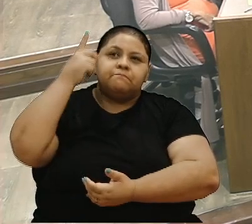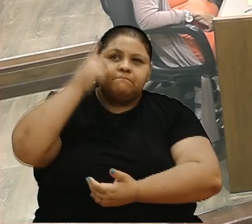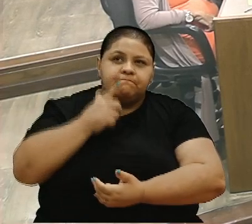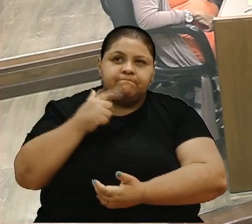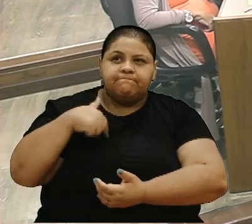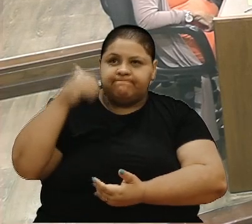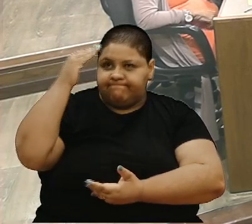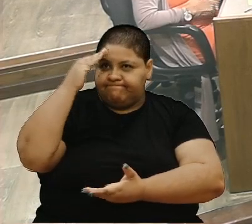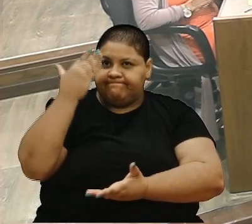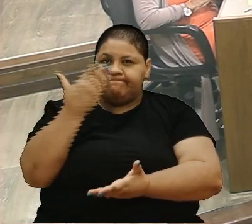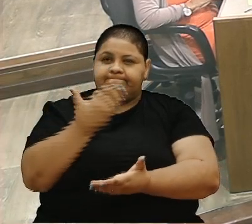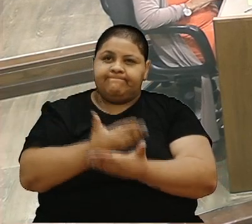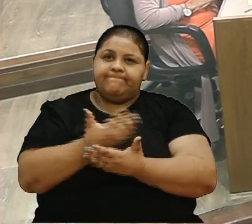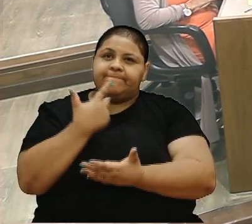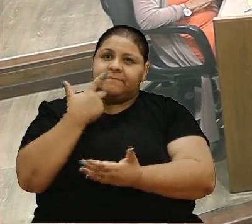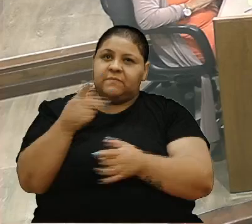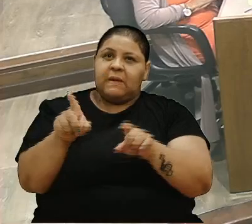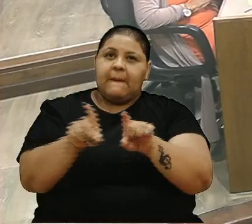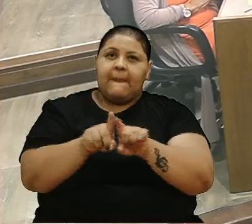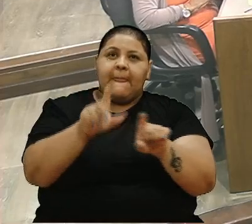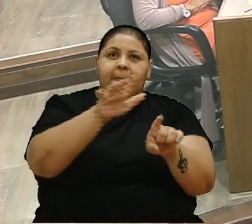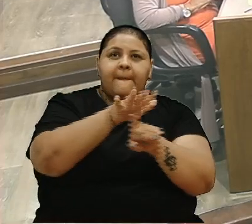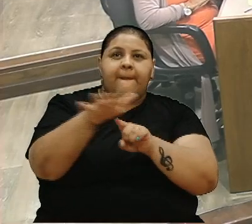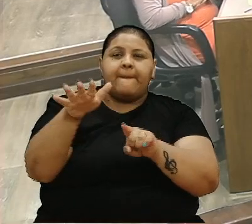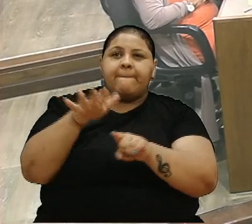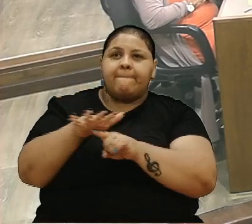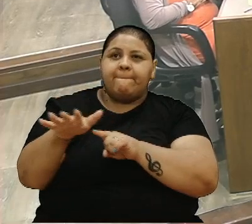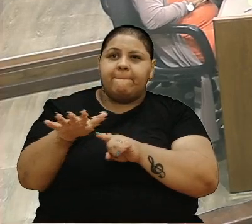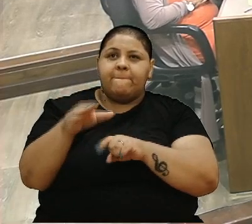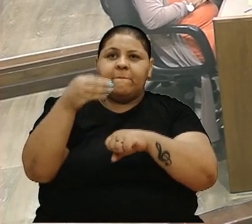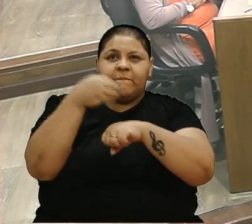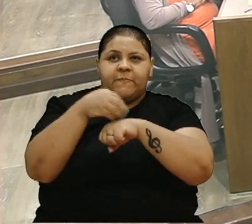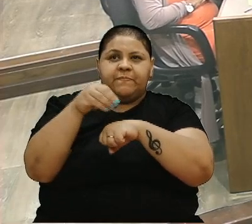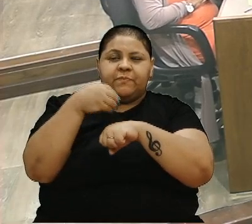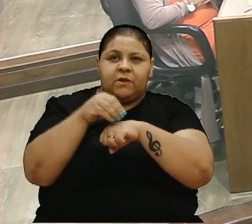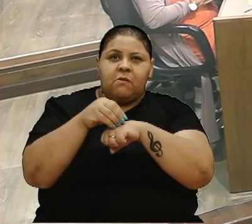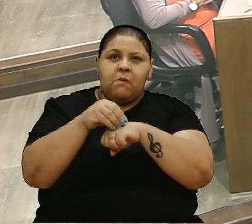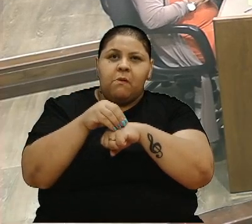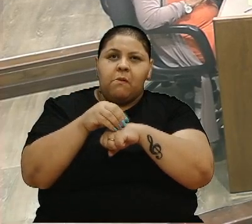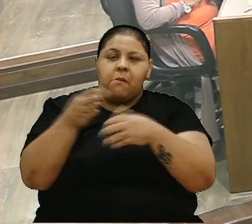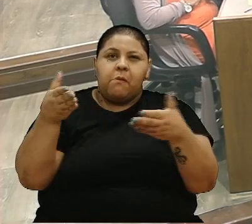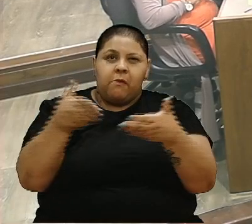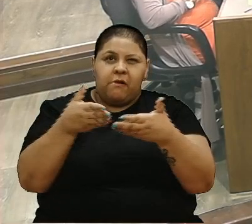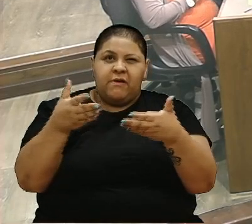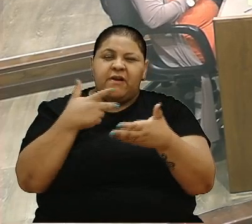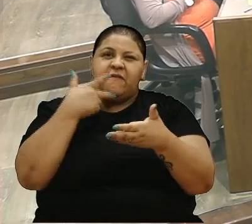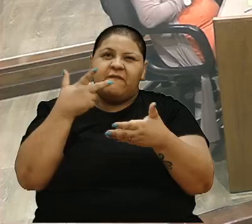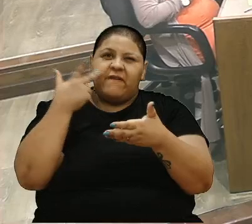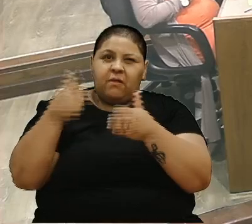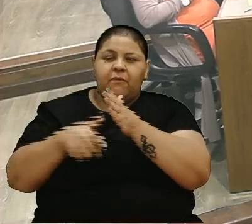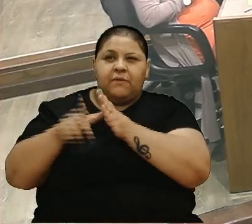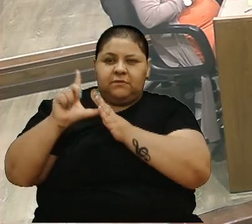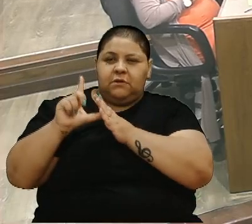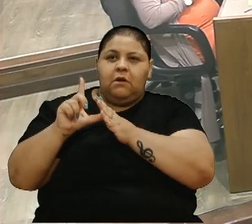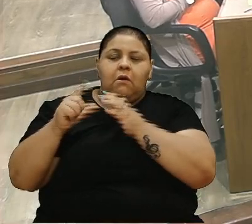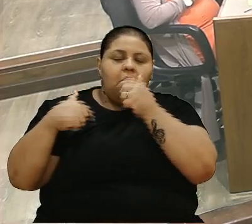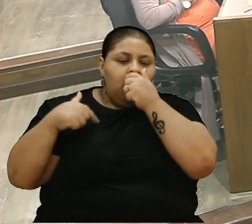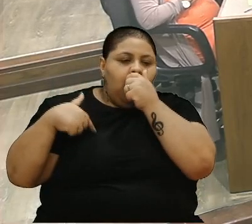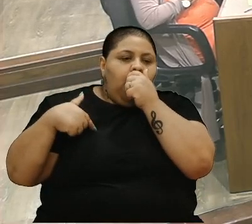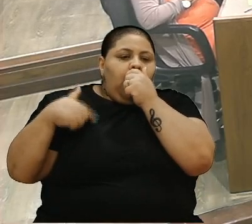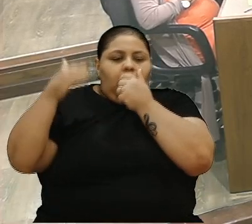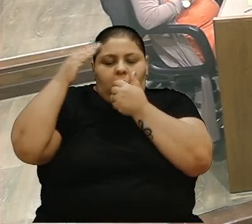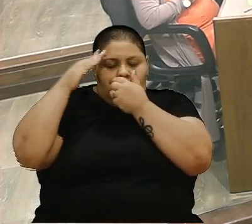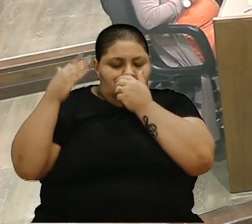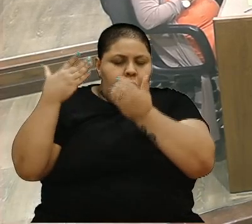eu acredito que o senhor vai levar também a demanda da questão das indicações, né, que o senhor já pincelou numa outra oportunidade. Eu acredito que é de